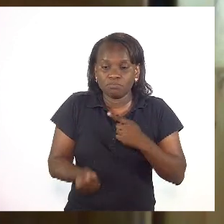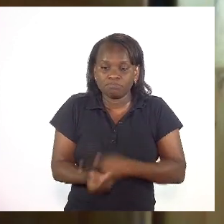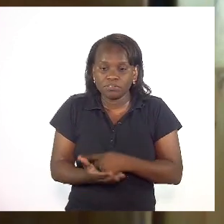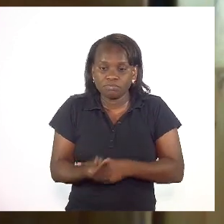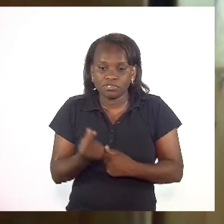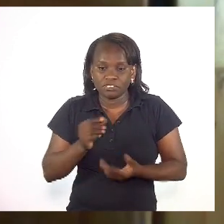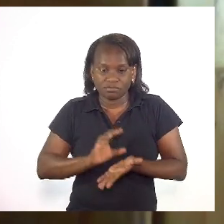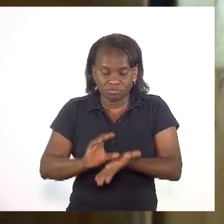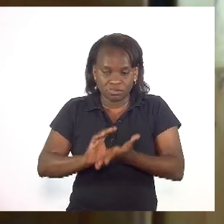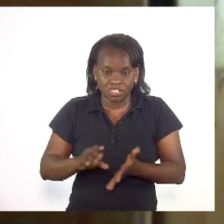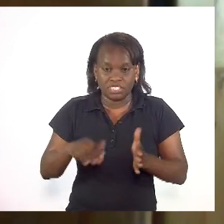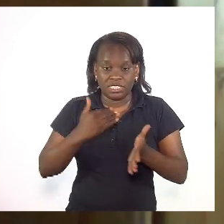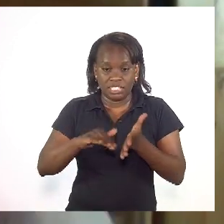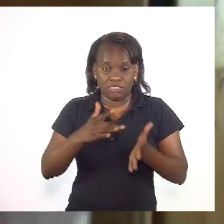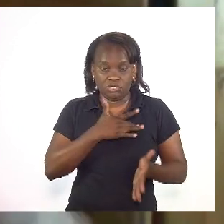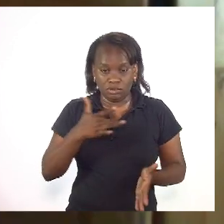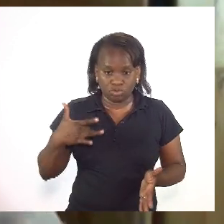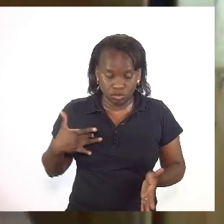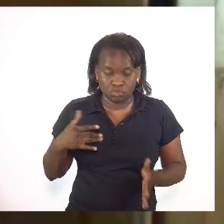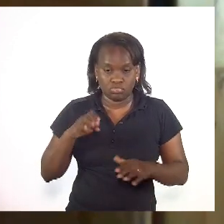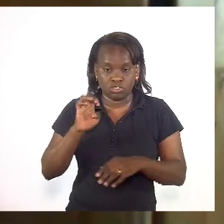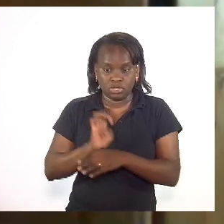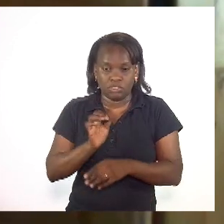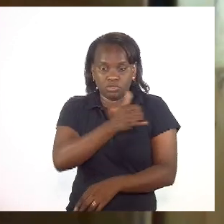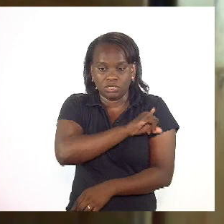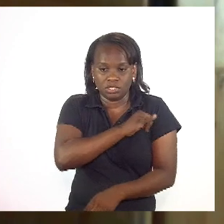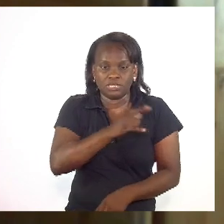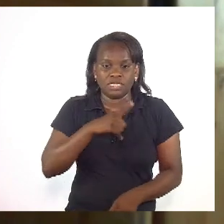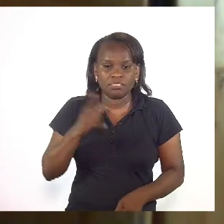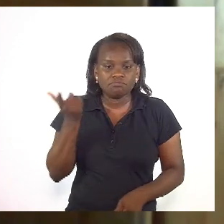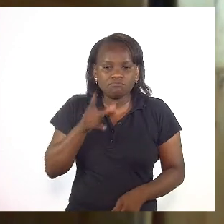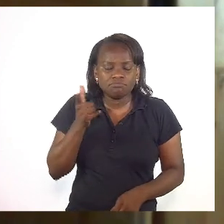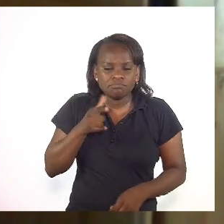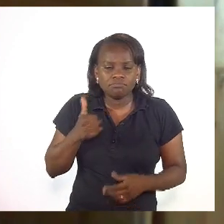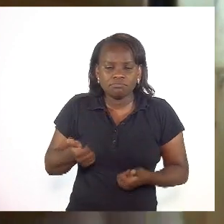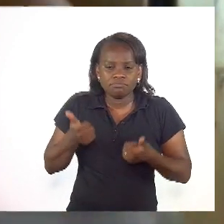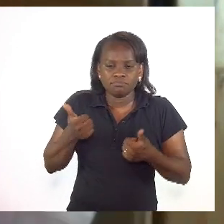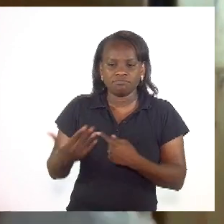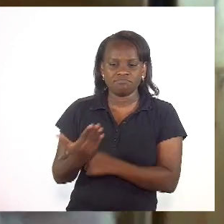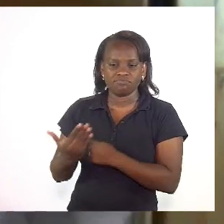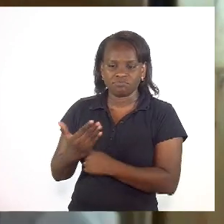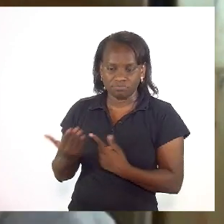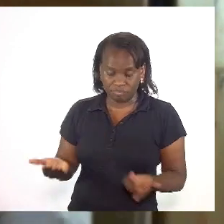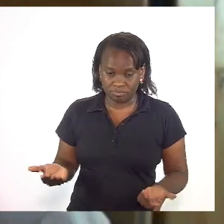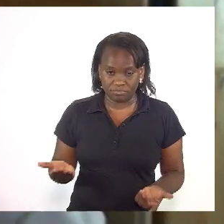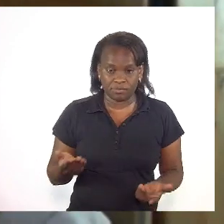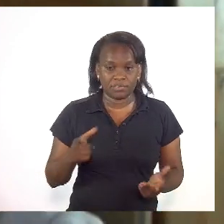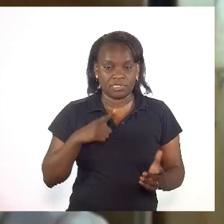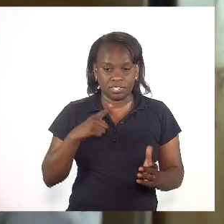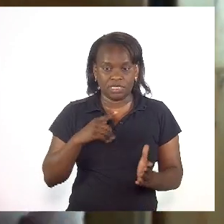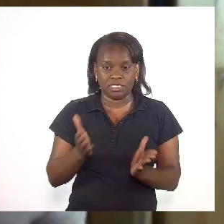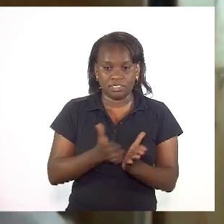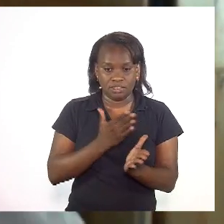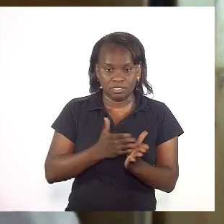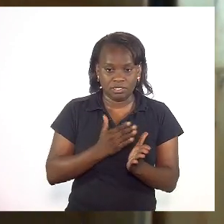Saúde do Estado do Rio de Janeiro arrecadou vantagens indevidas. Está lá as folhas